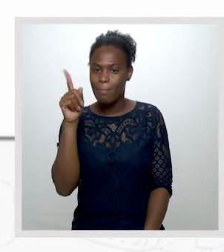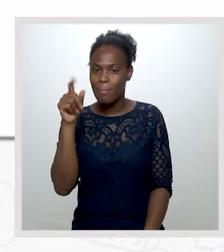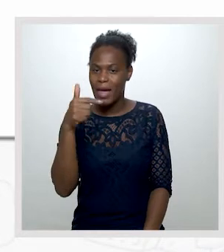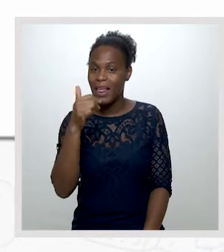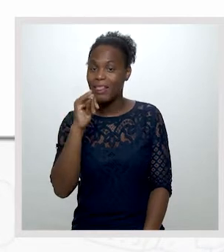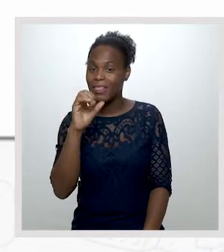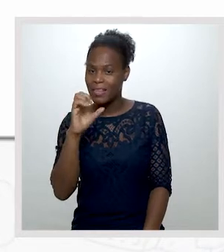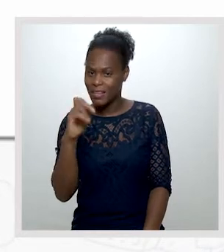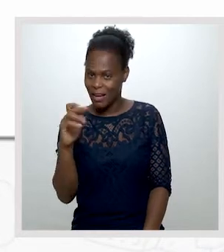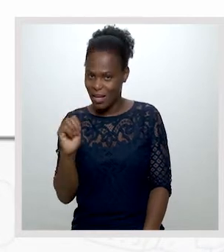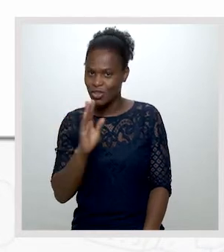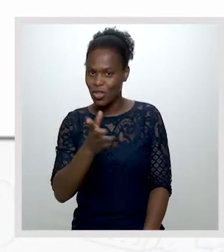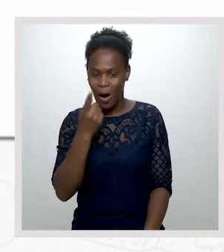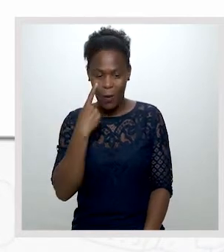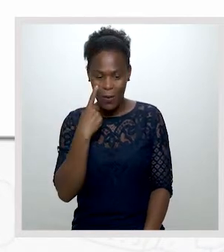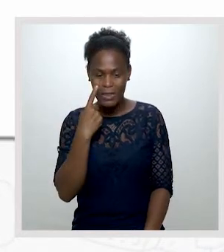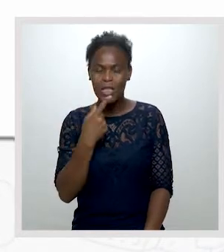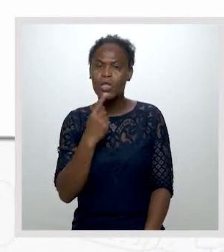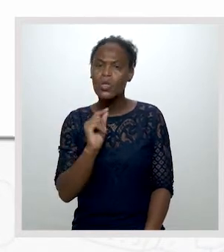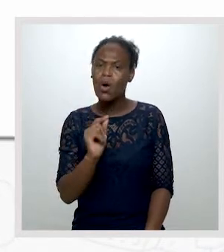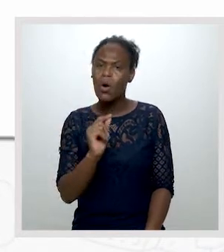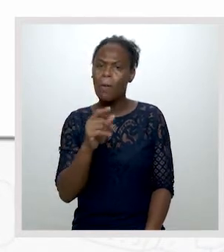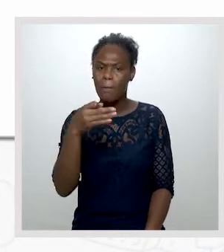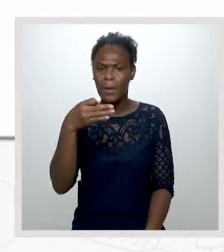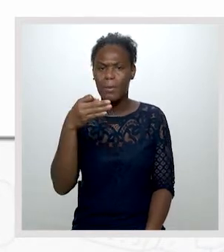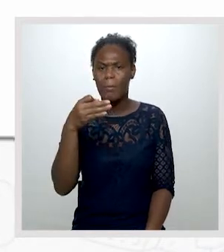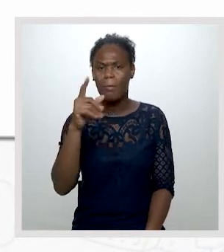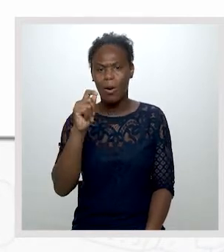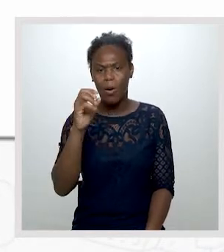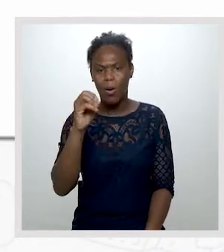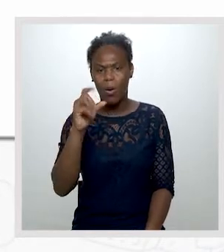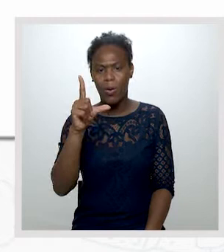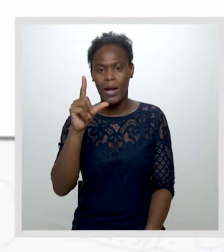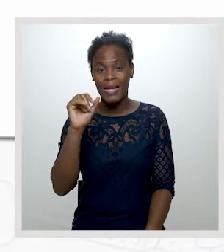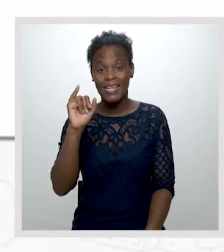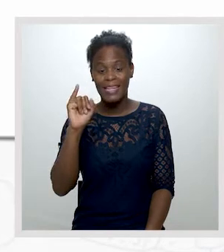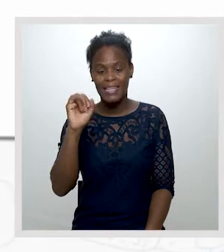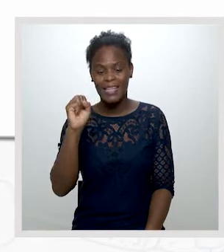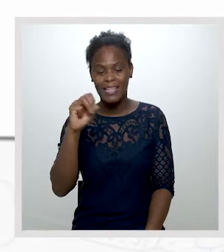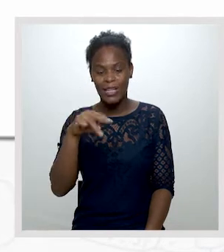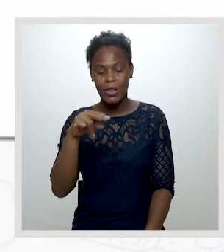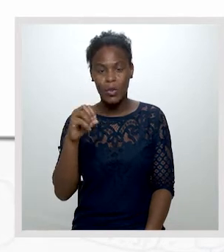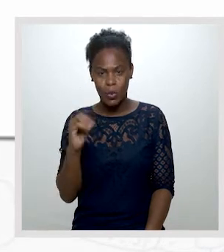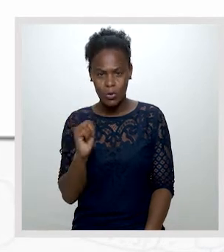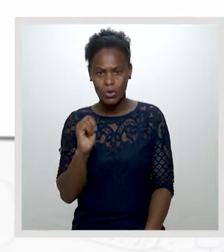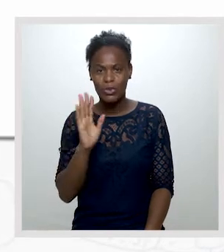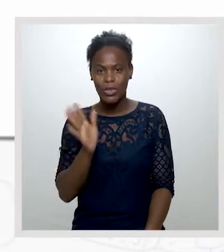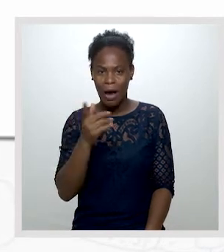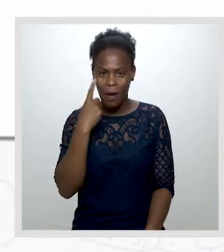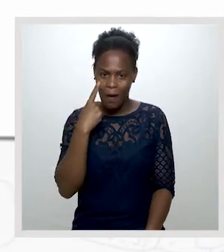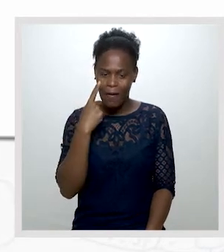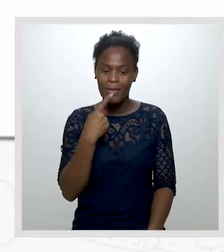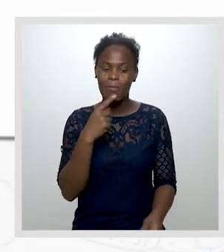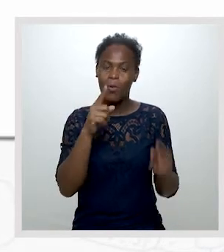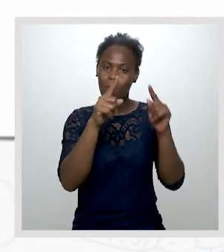é? Os polígonos que já conhecem. Temos ali o quadrado,